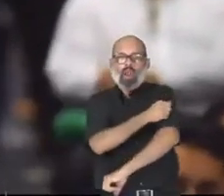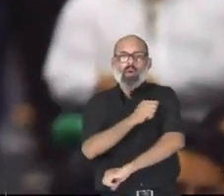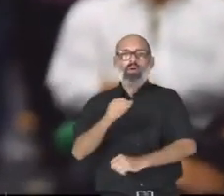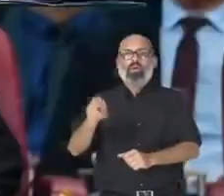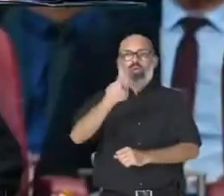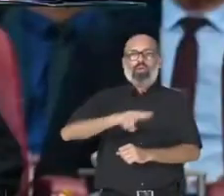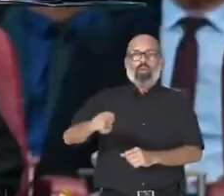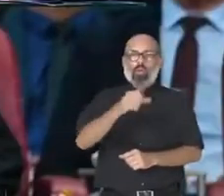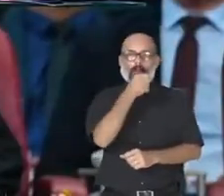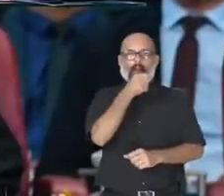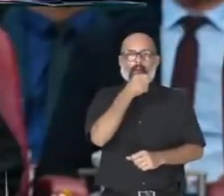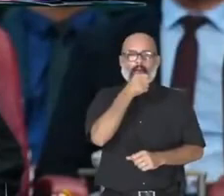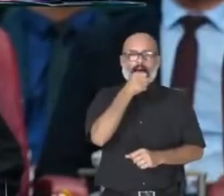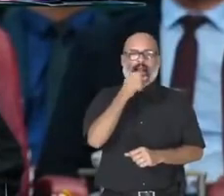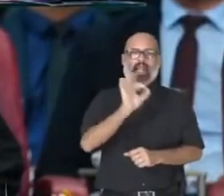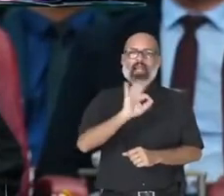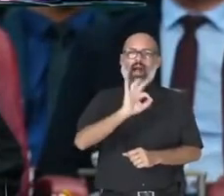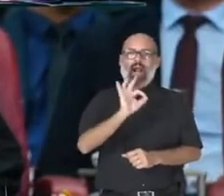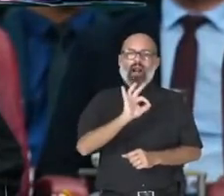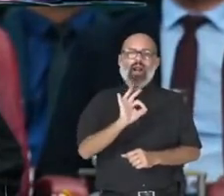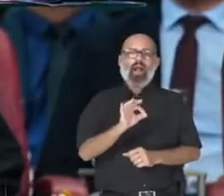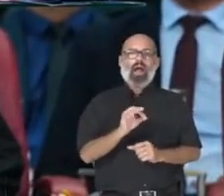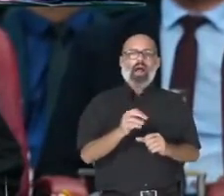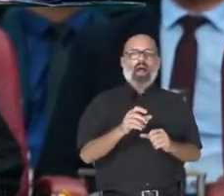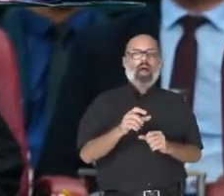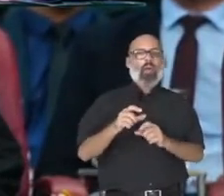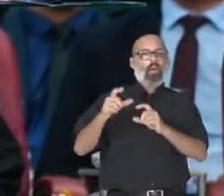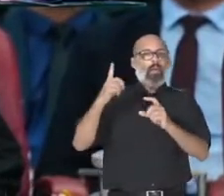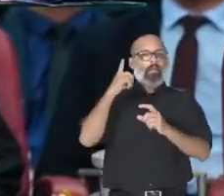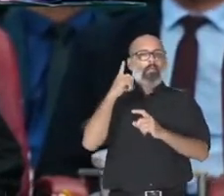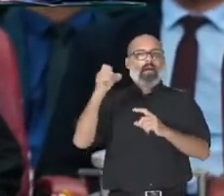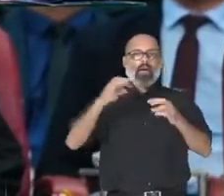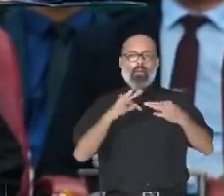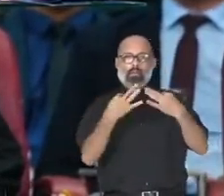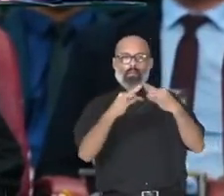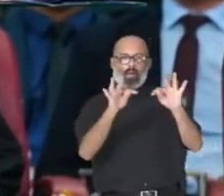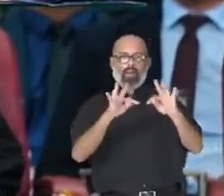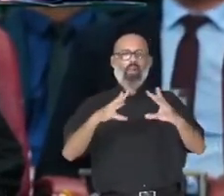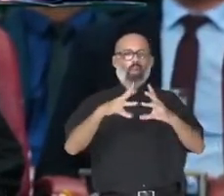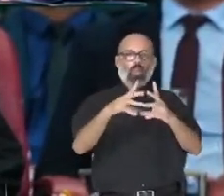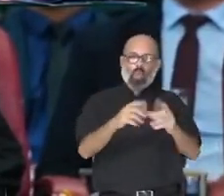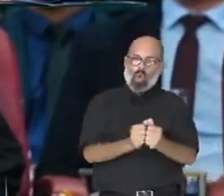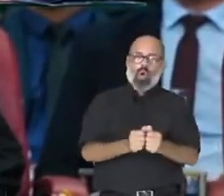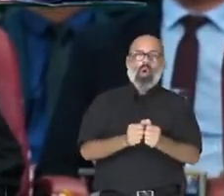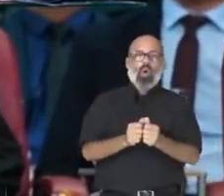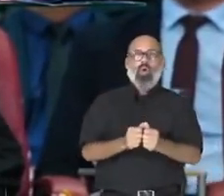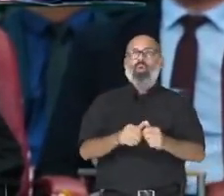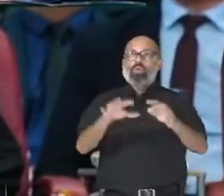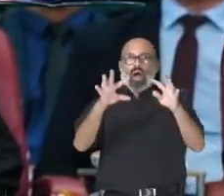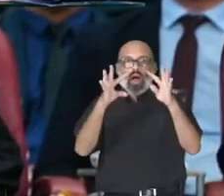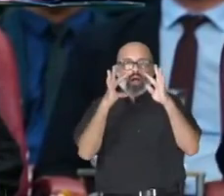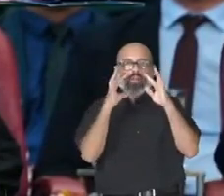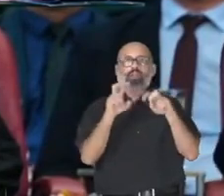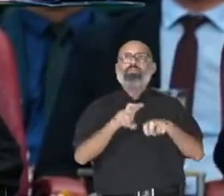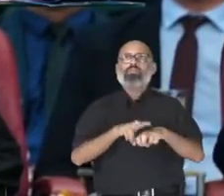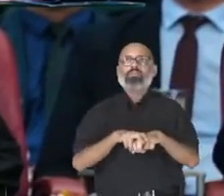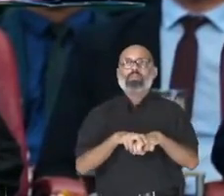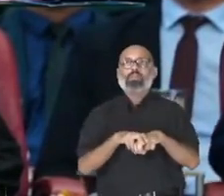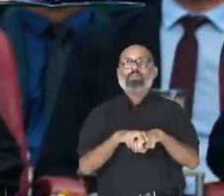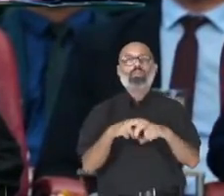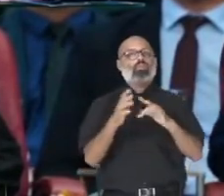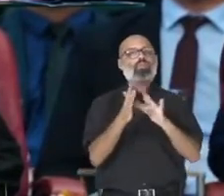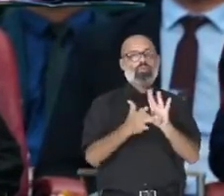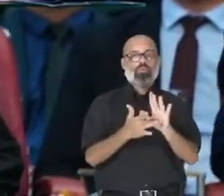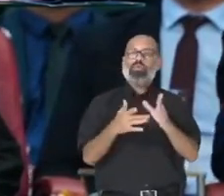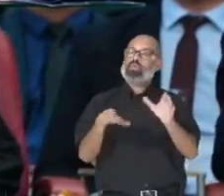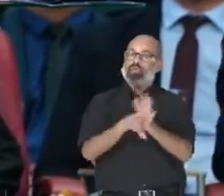de um microfone, sem o uso de um aparelho de tecnologia? E todos ouviam atentamente o que ele falava. Jesus